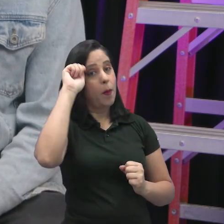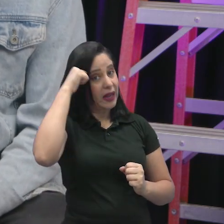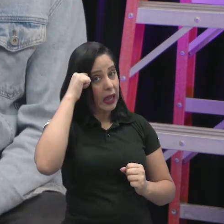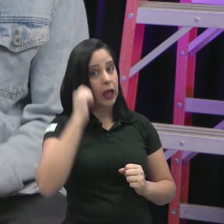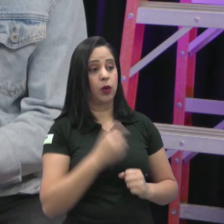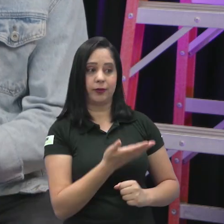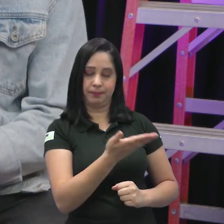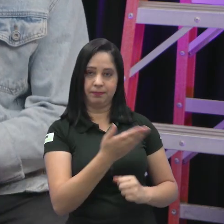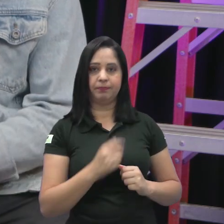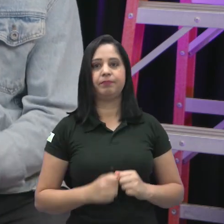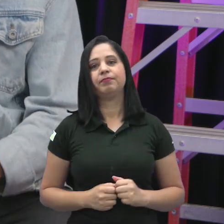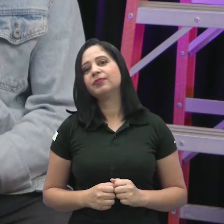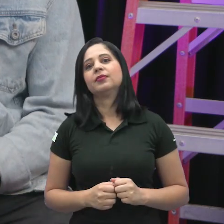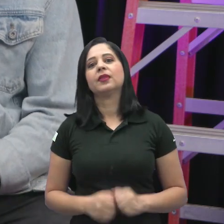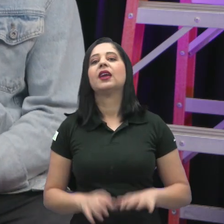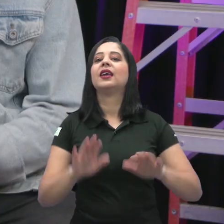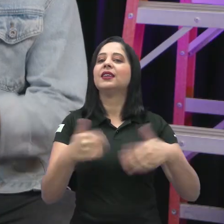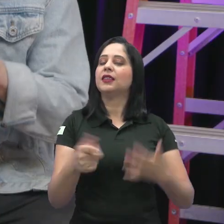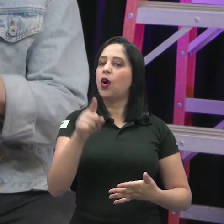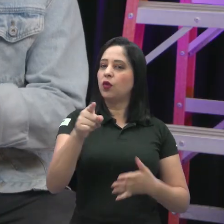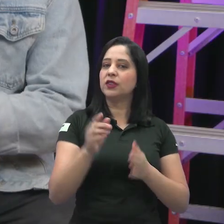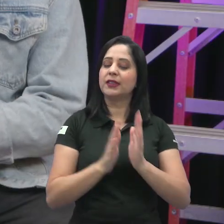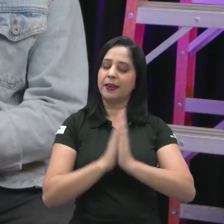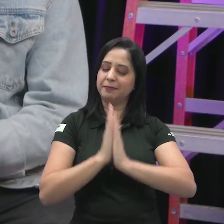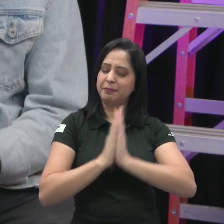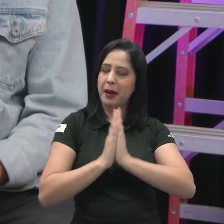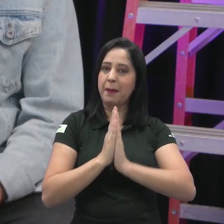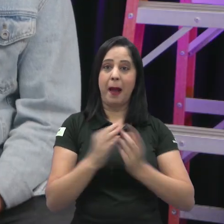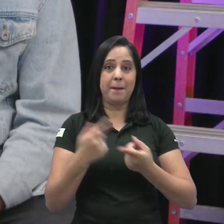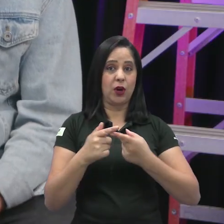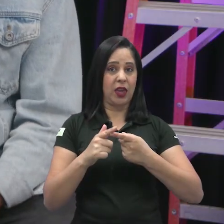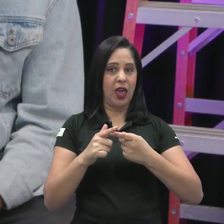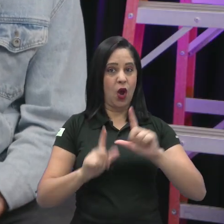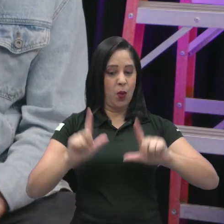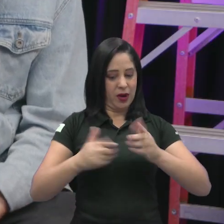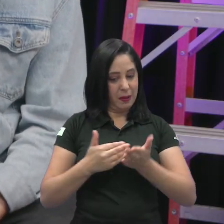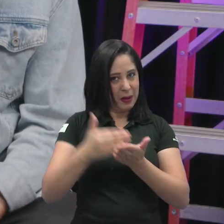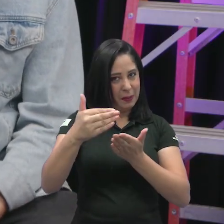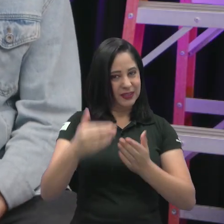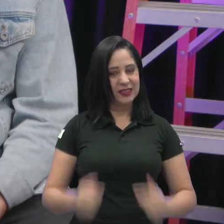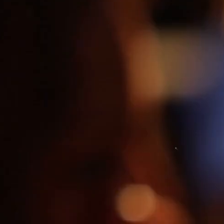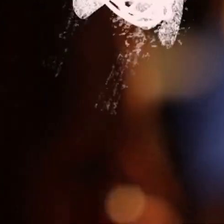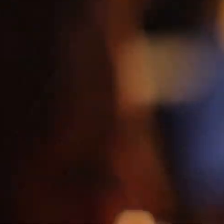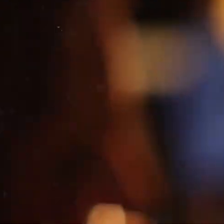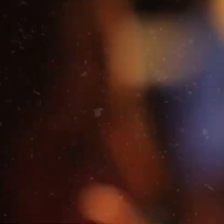para você? Então já se ajeita aí, fica com a gente porque o Conexão Cultura tá começando.